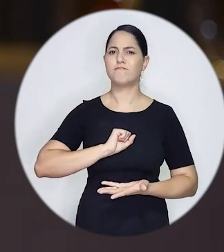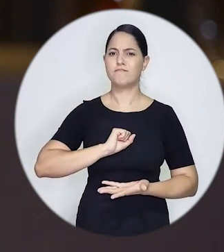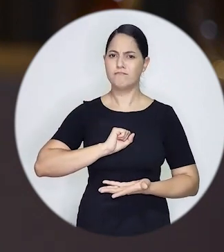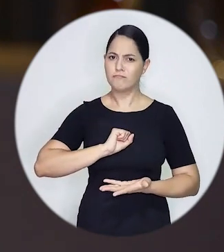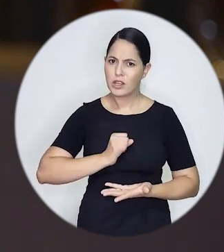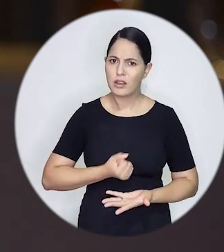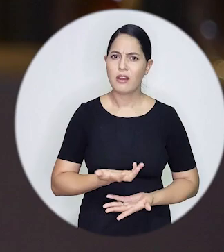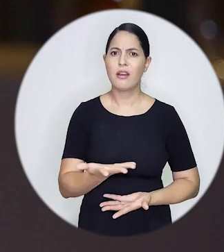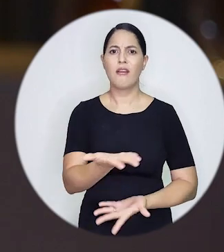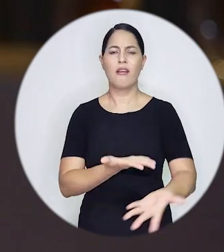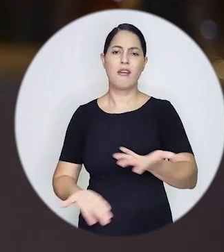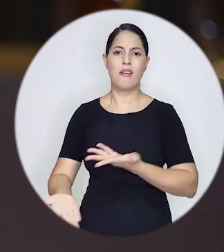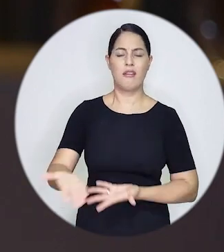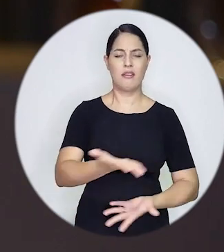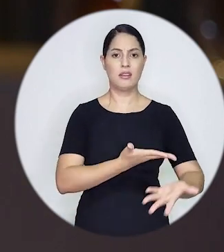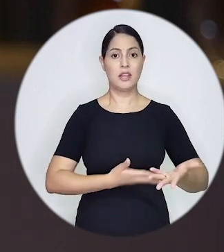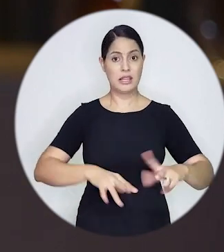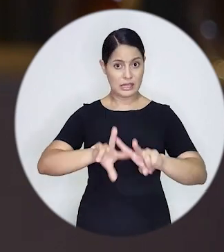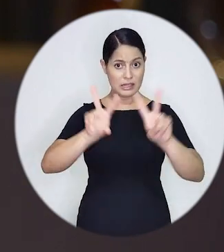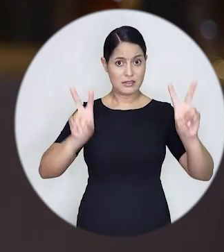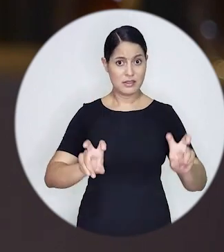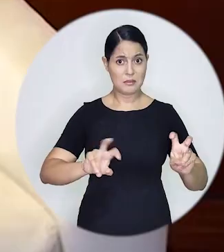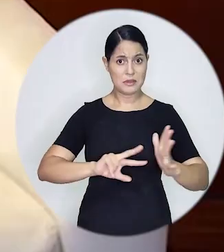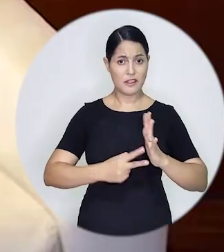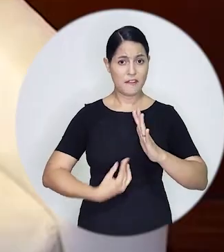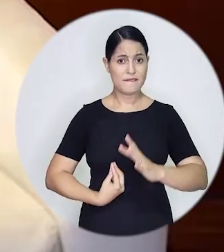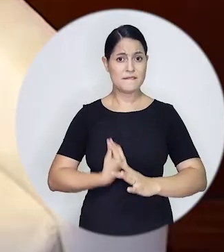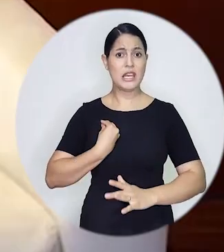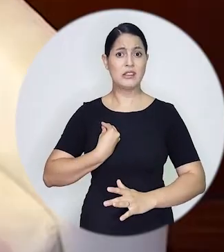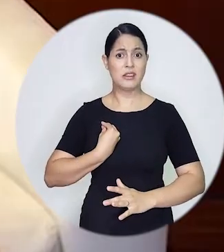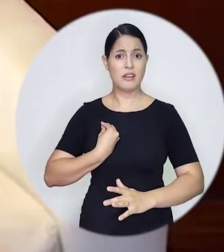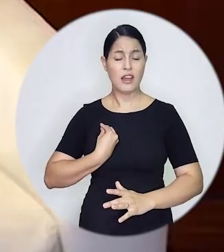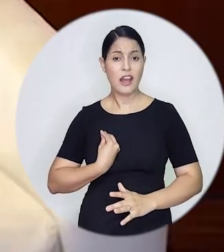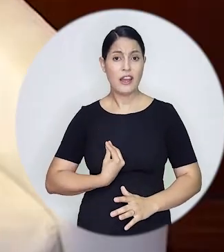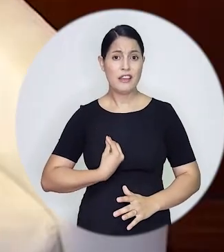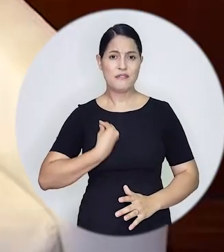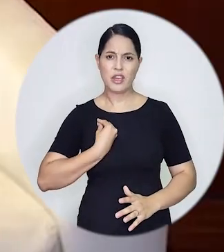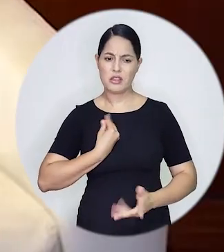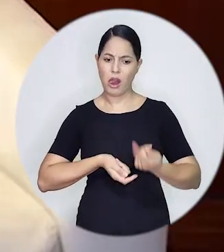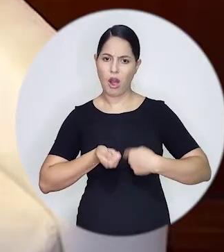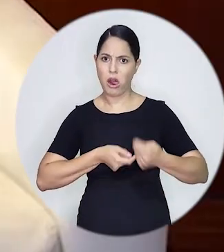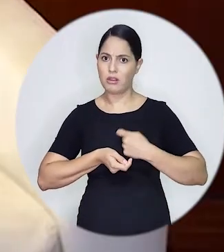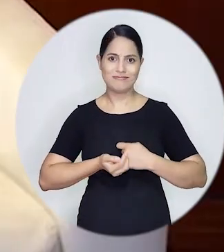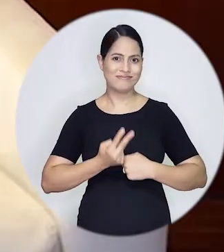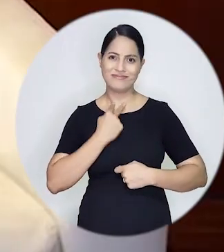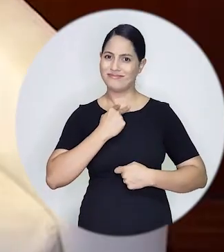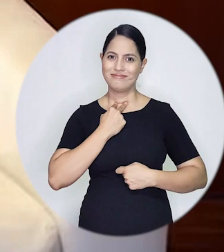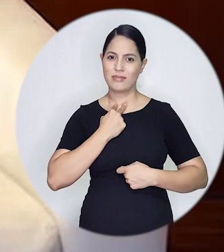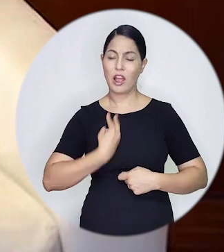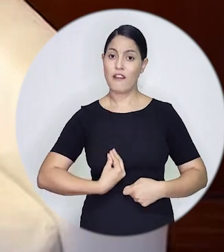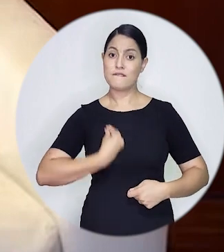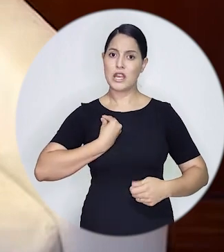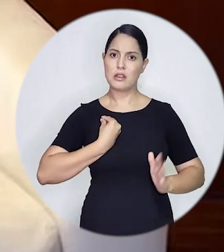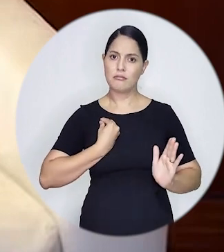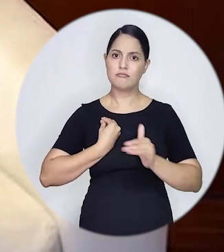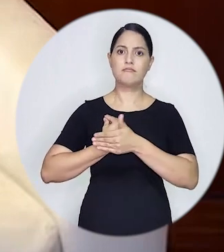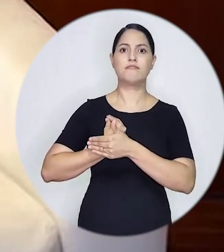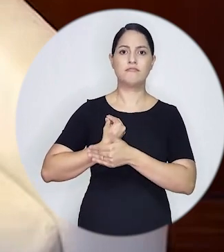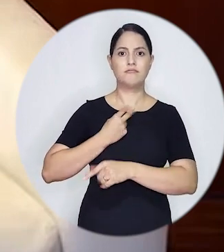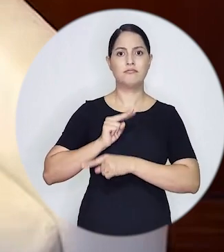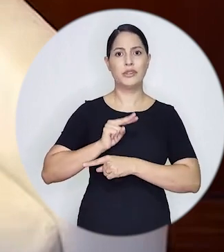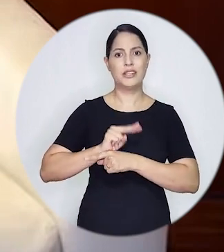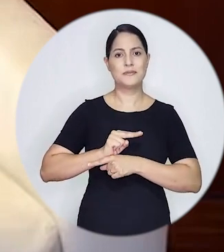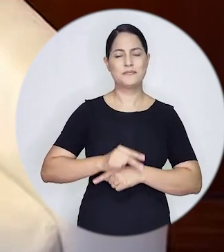alterações projetadas no sistema de tributos brasileiro. Primeiro, dizer, há uma necessidade de uma